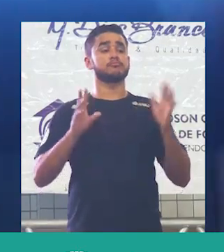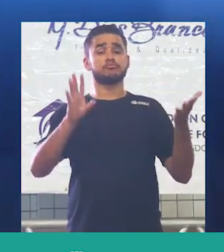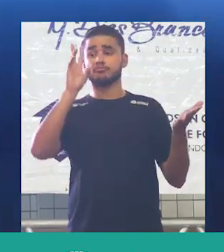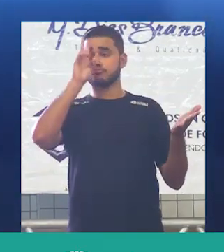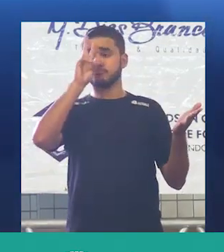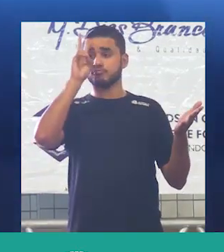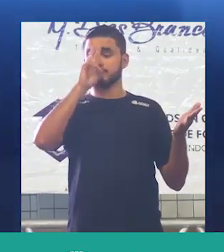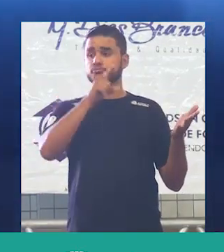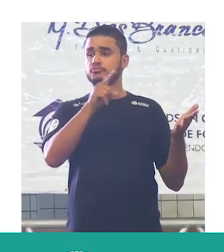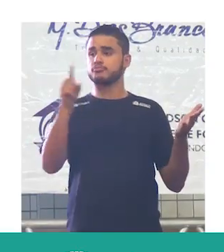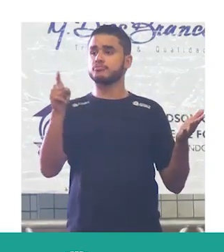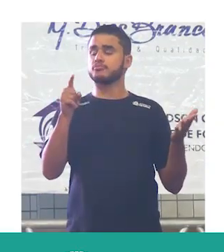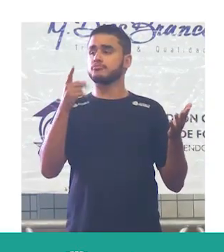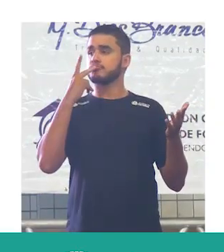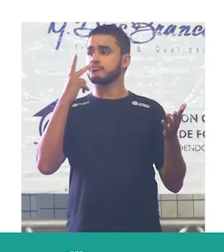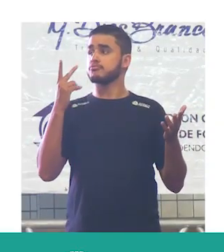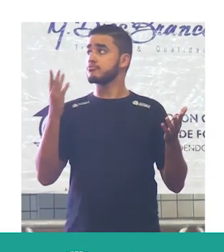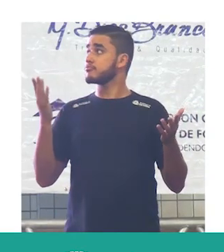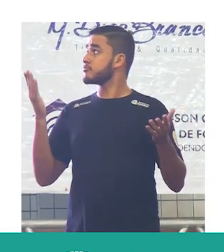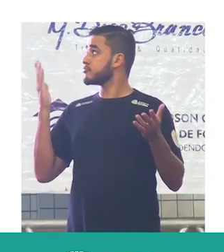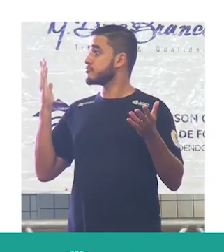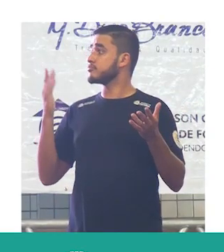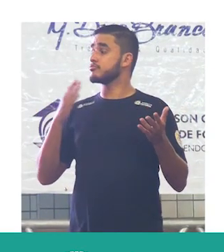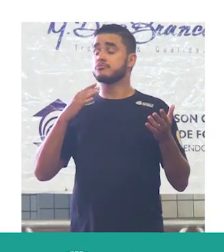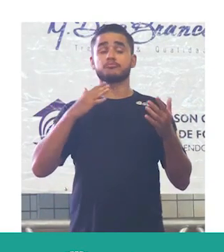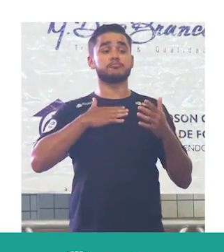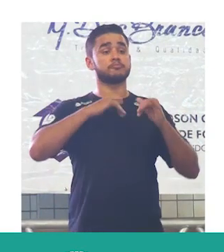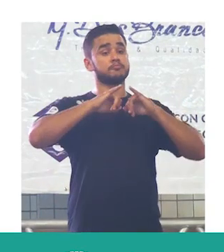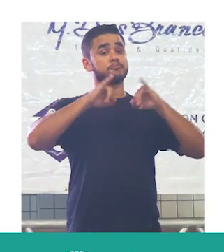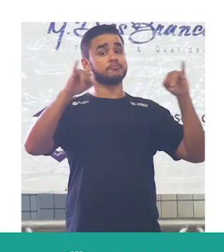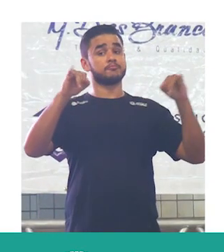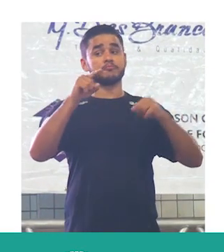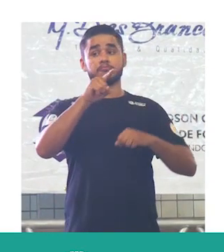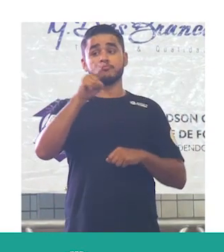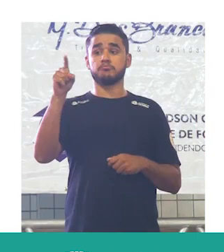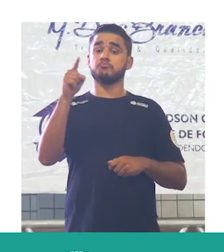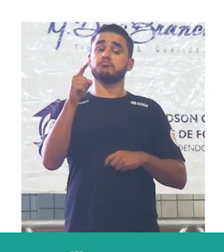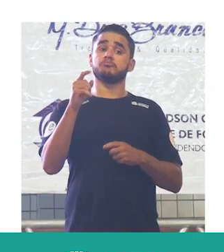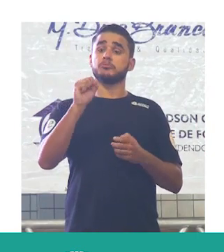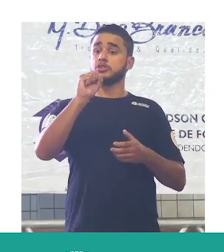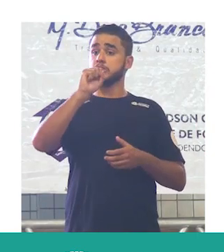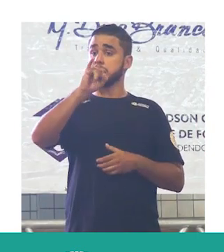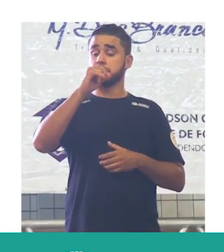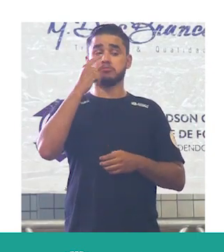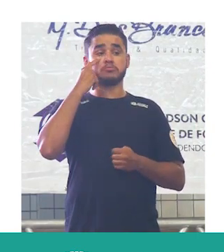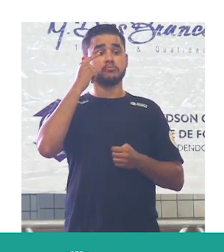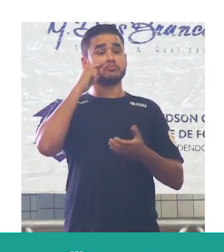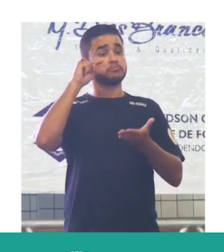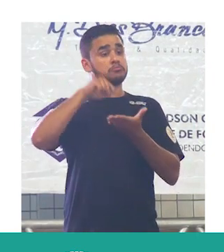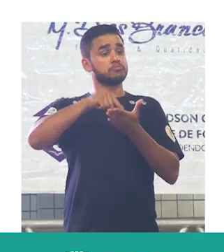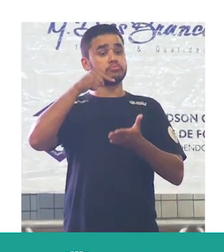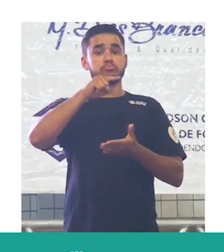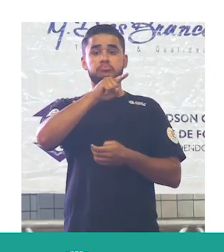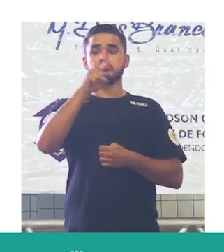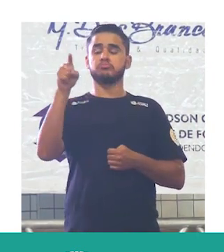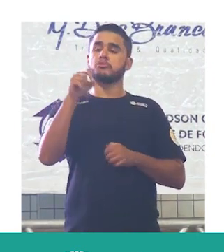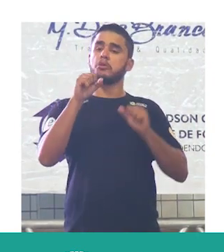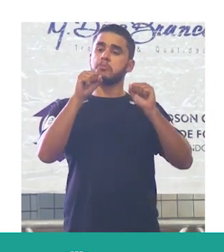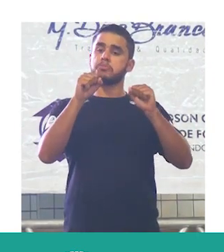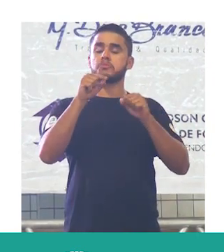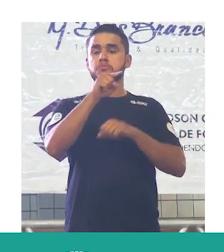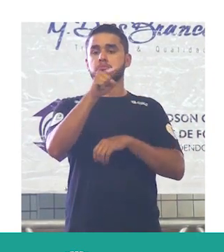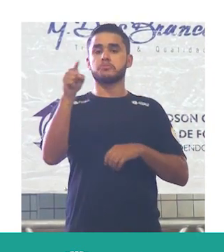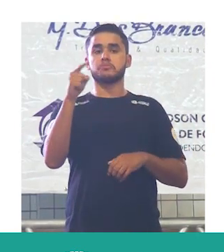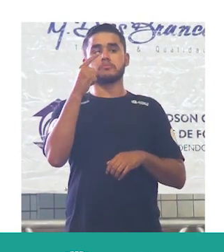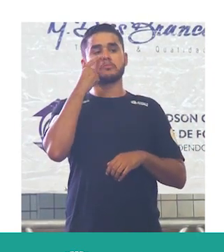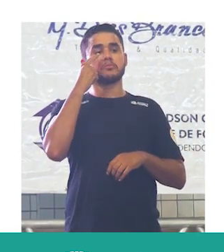Lembrando, né? Já ia esquecendo, rapaz, de fazer aqui a minha propaganda. Aqueles que não seguem ainda, então tem lá o meu canal no